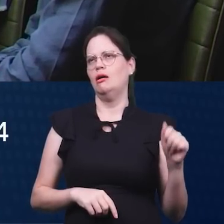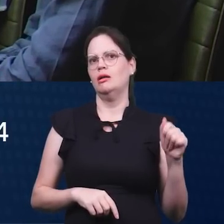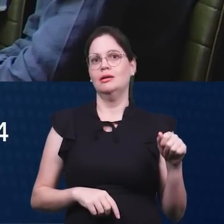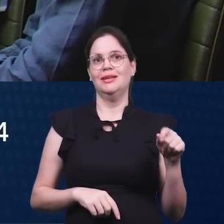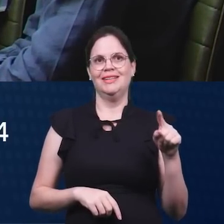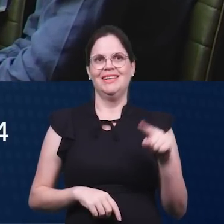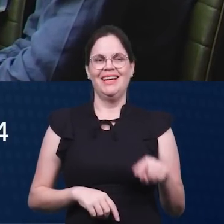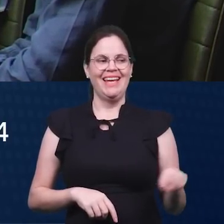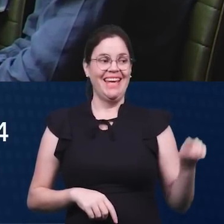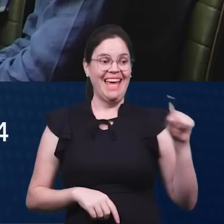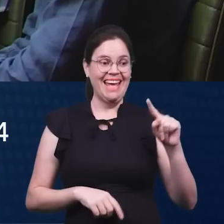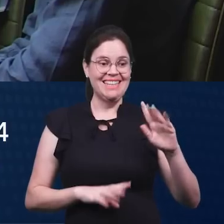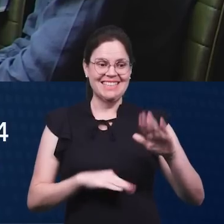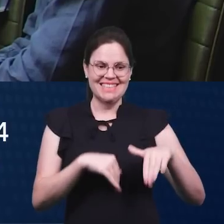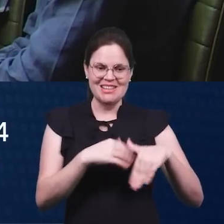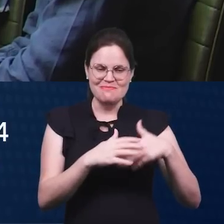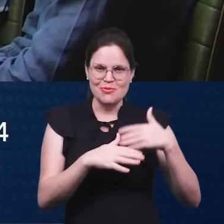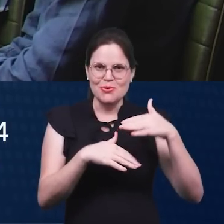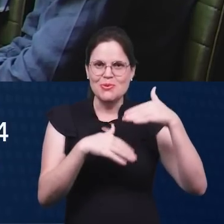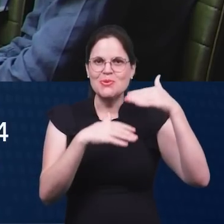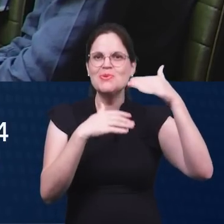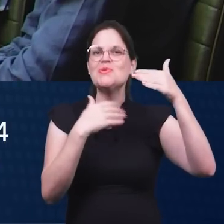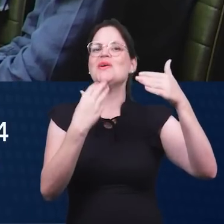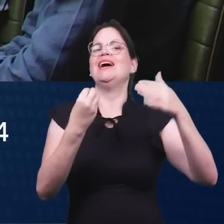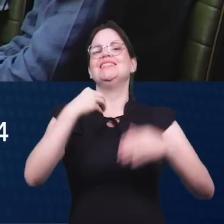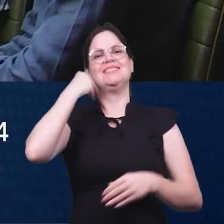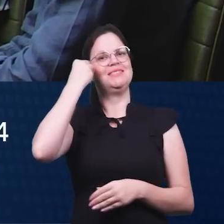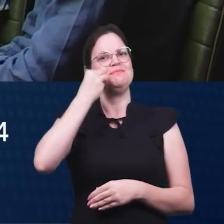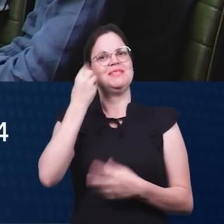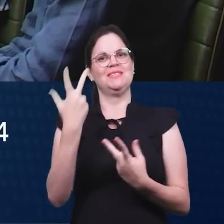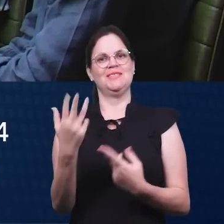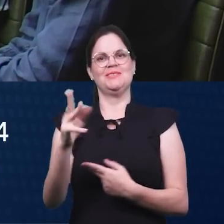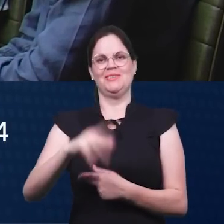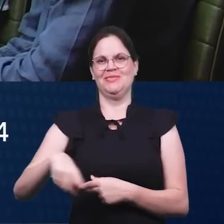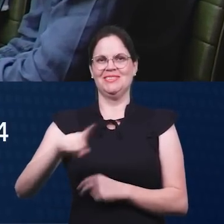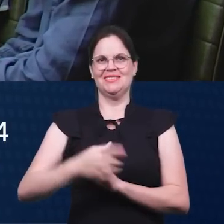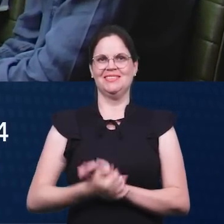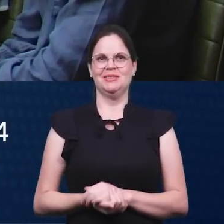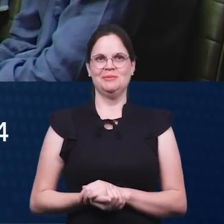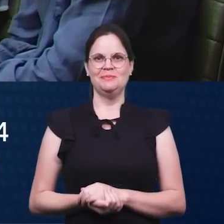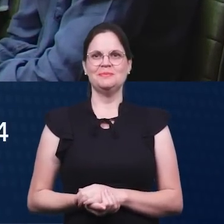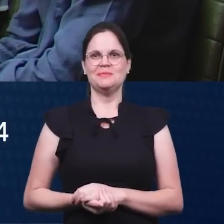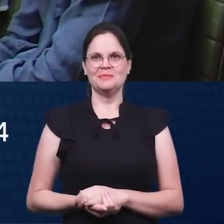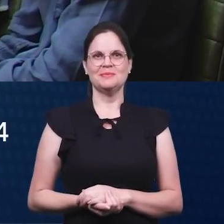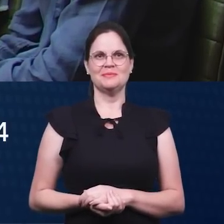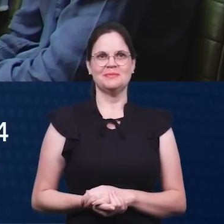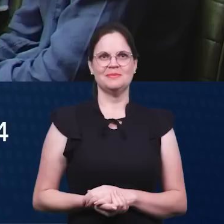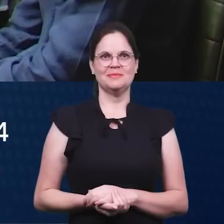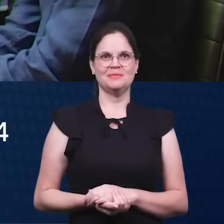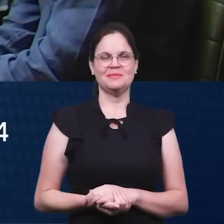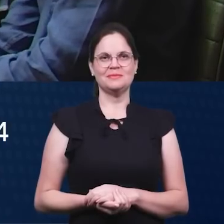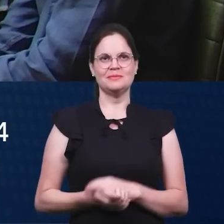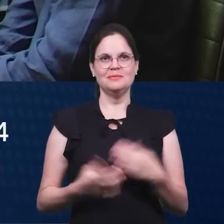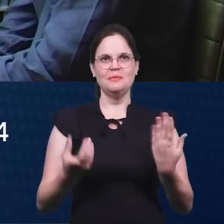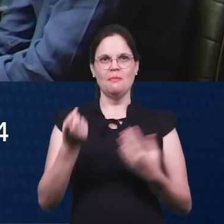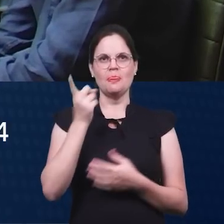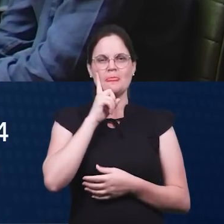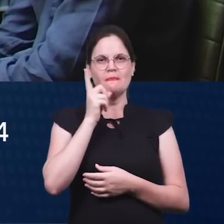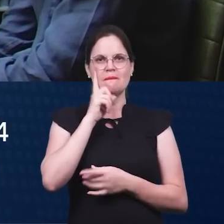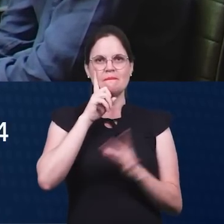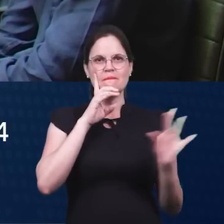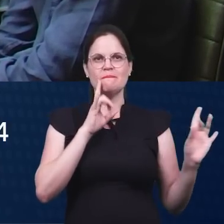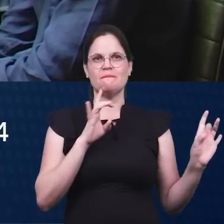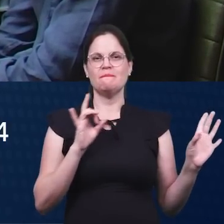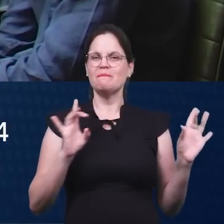Até eles Viverem a experiência. isso aí, tiverem a experiência deles. Uhum. E que a cada dia, né,